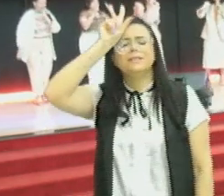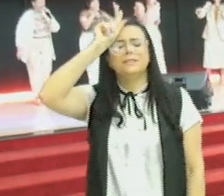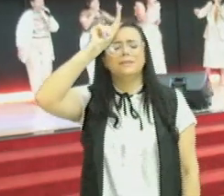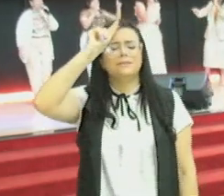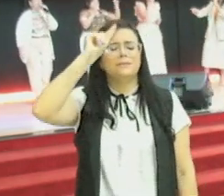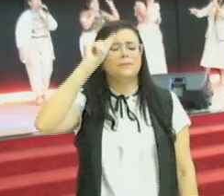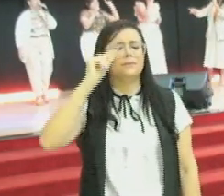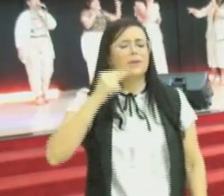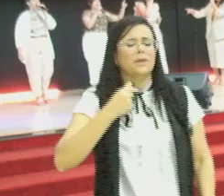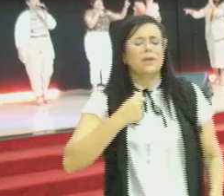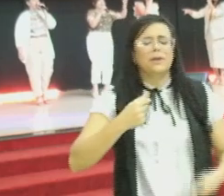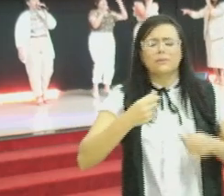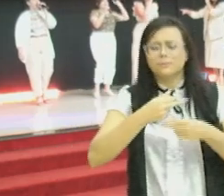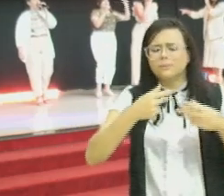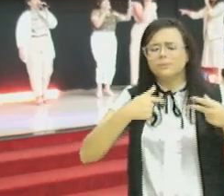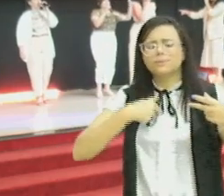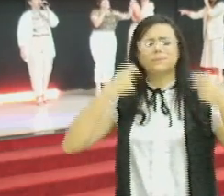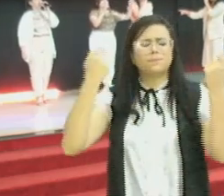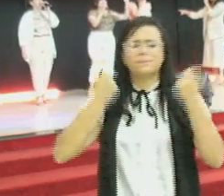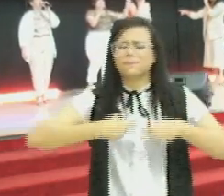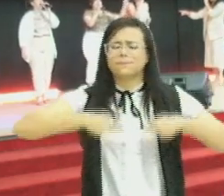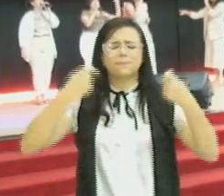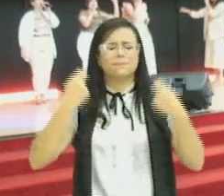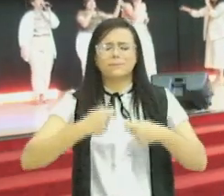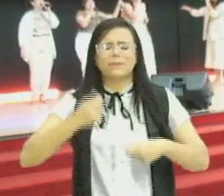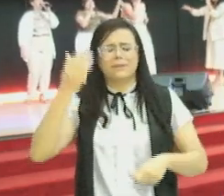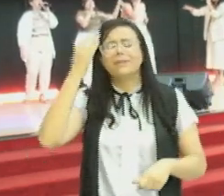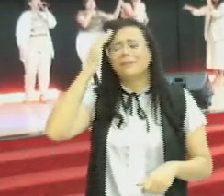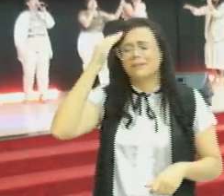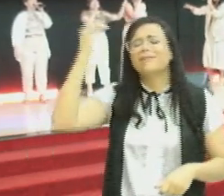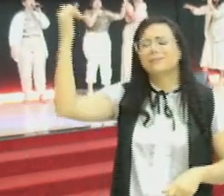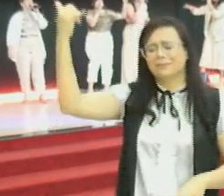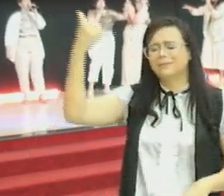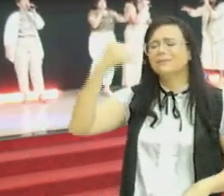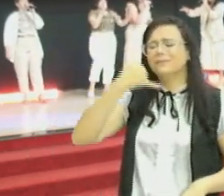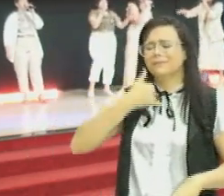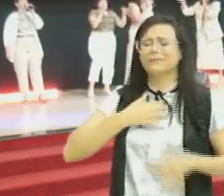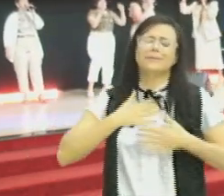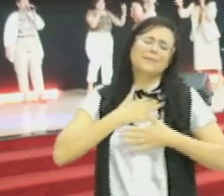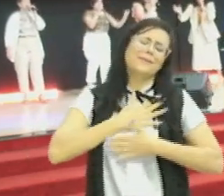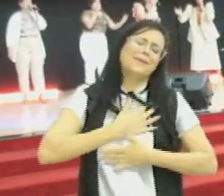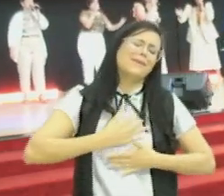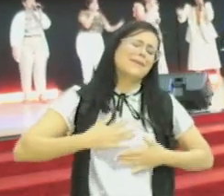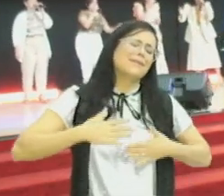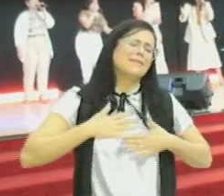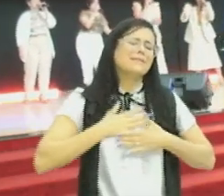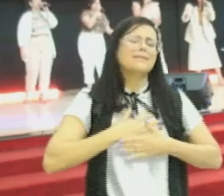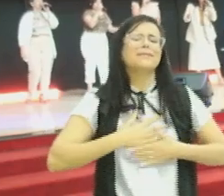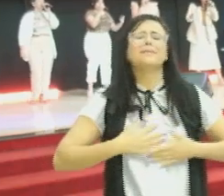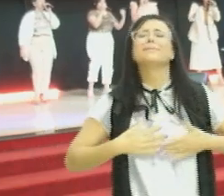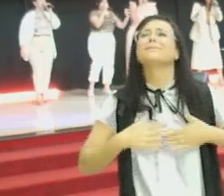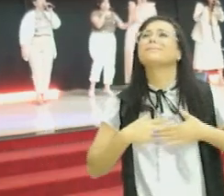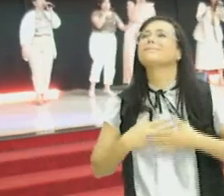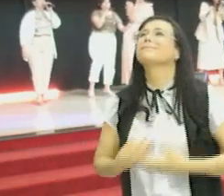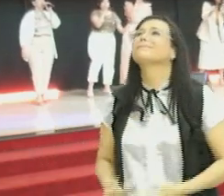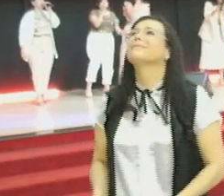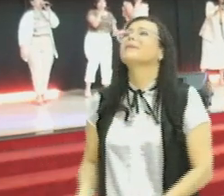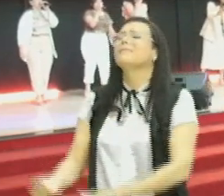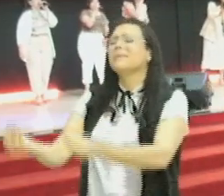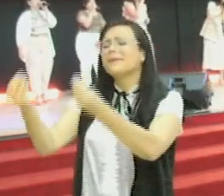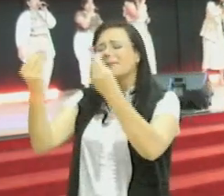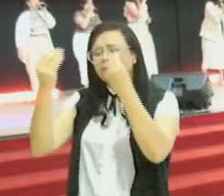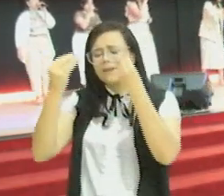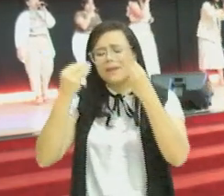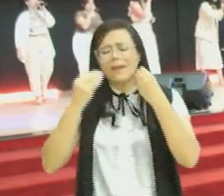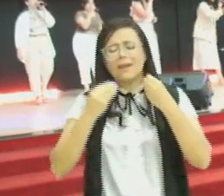uma vez que eu já ouvi teu falar. Dá-me de beber, pois